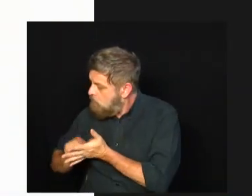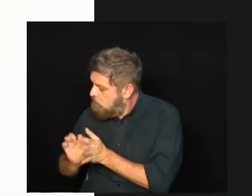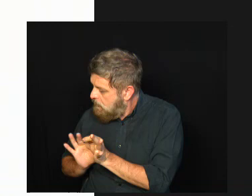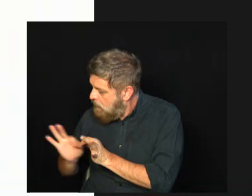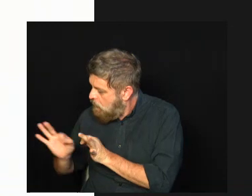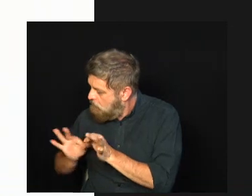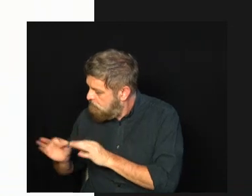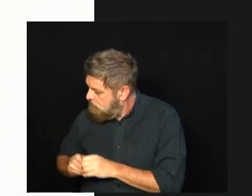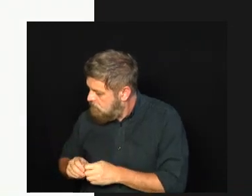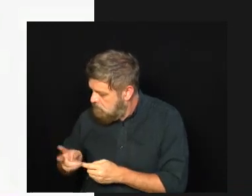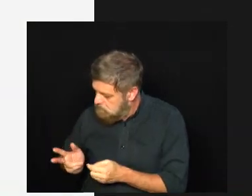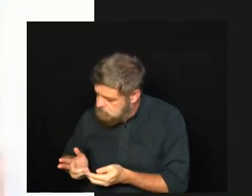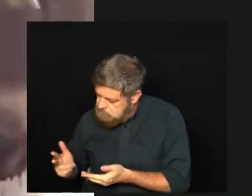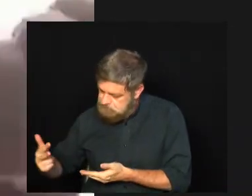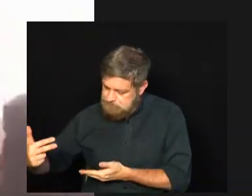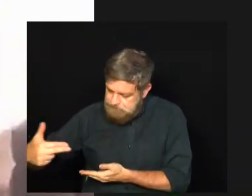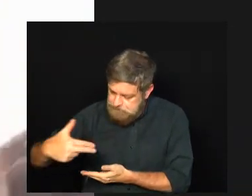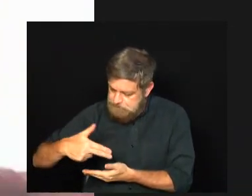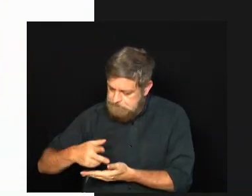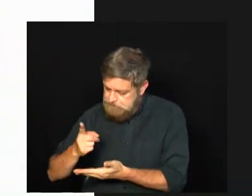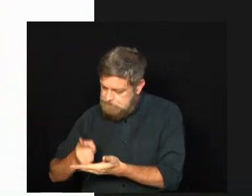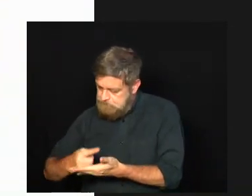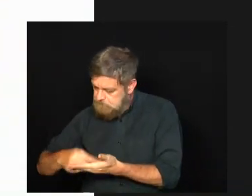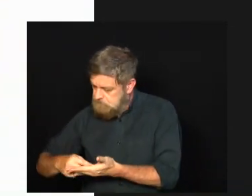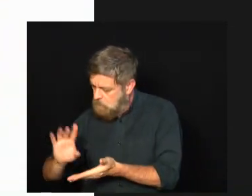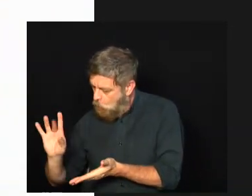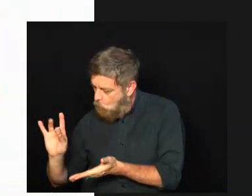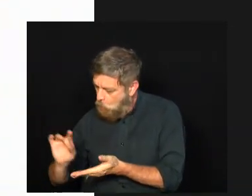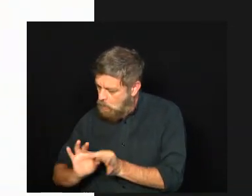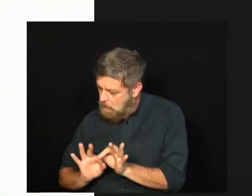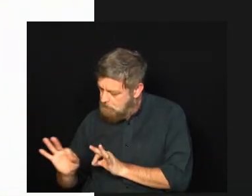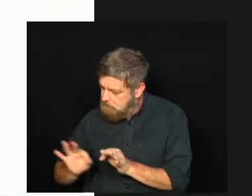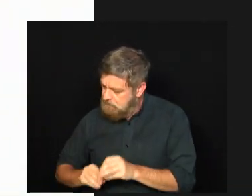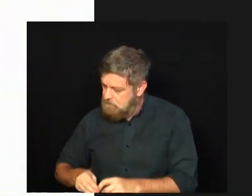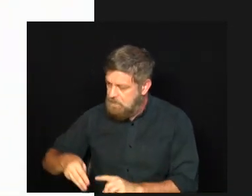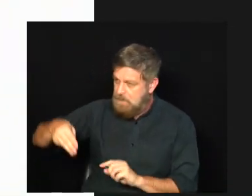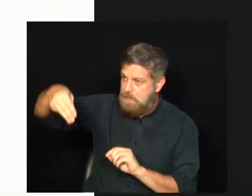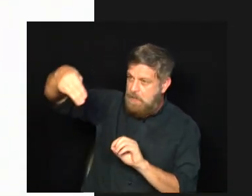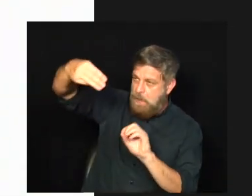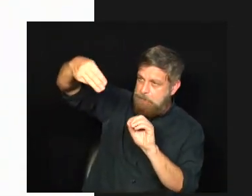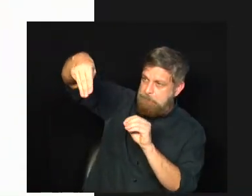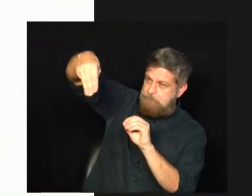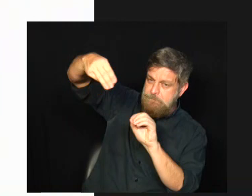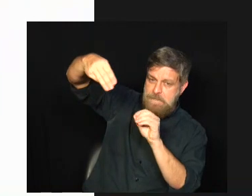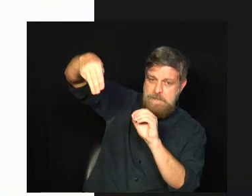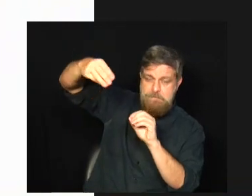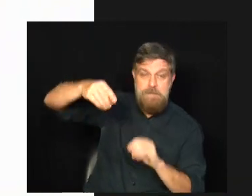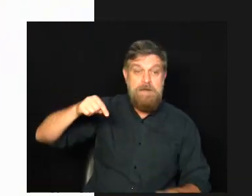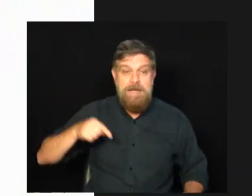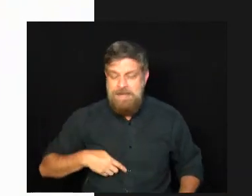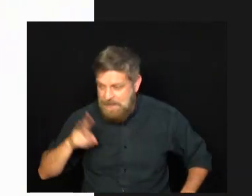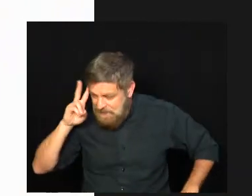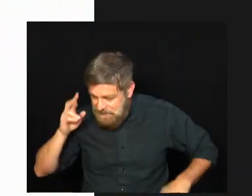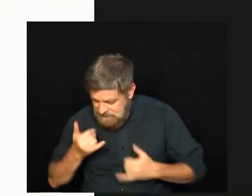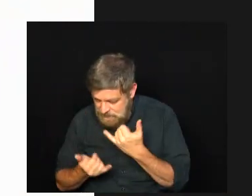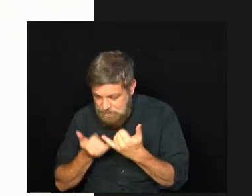as crianças. Aliás, falei da amarelinha. A amarelinha é